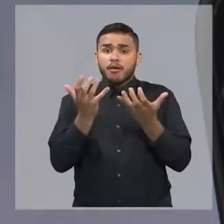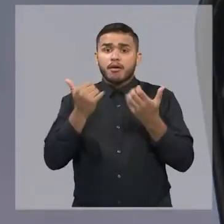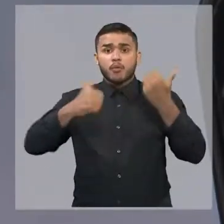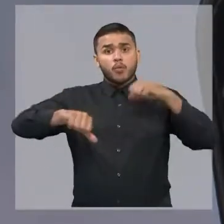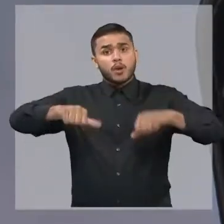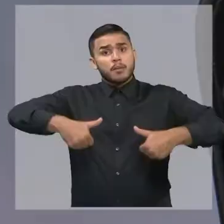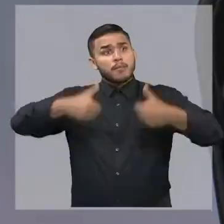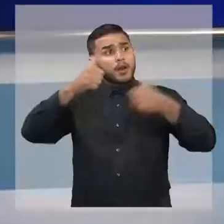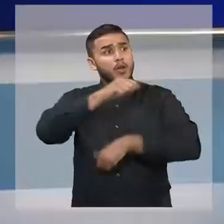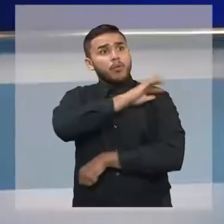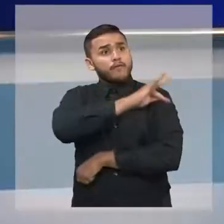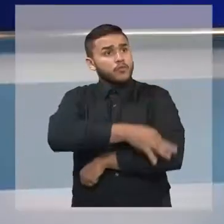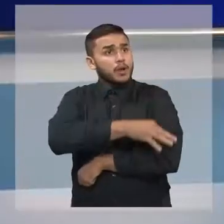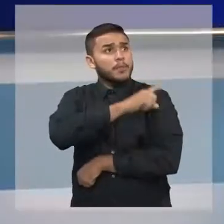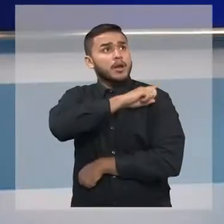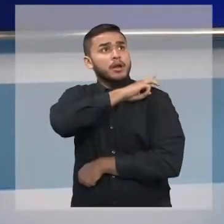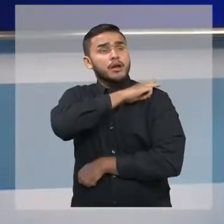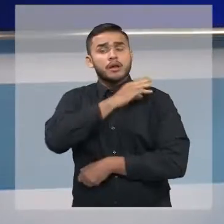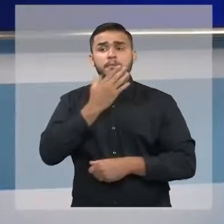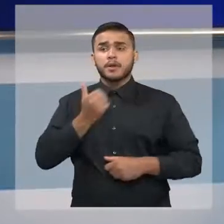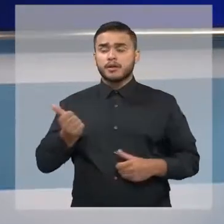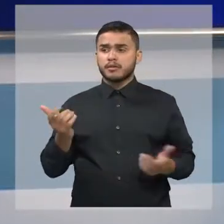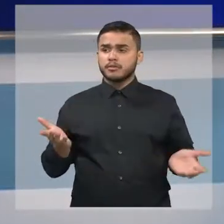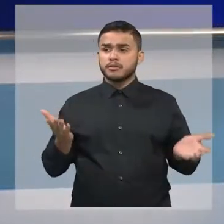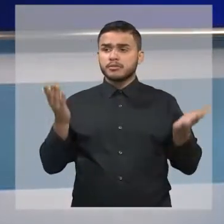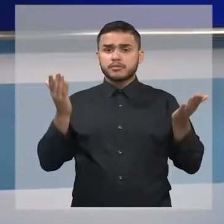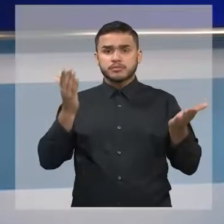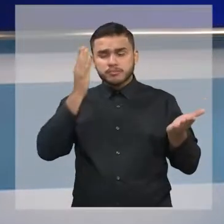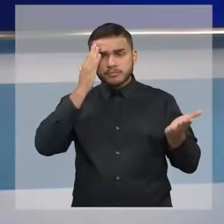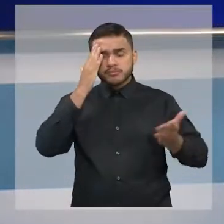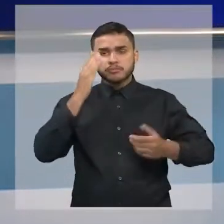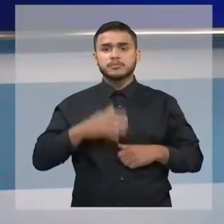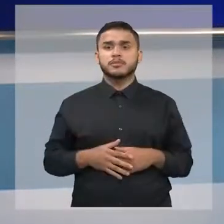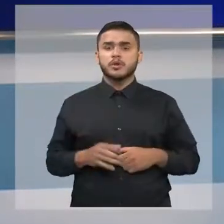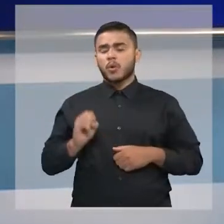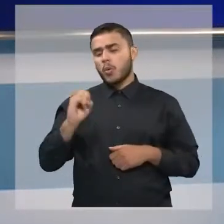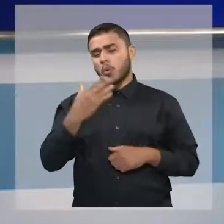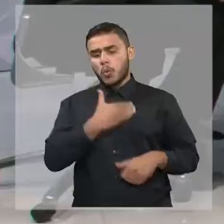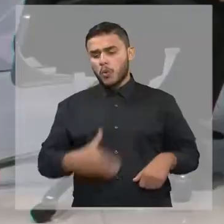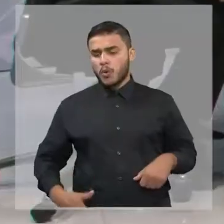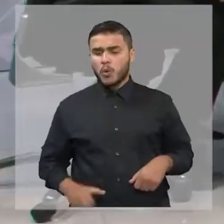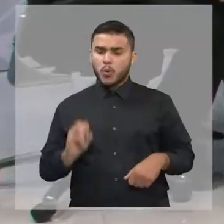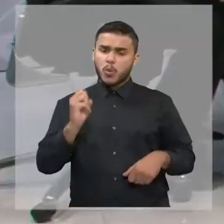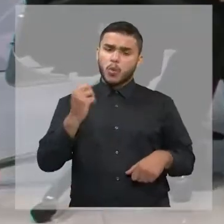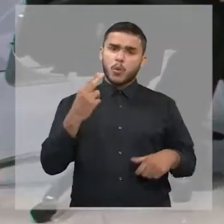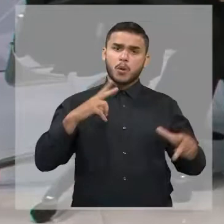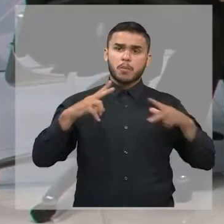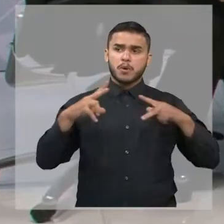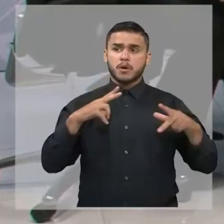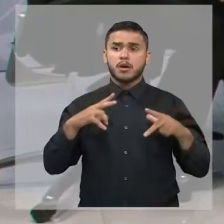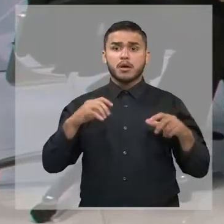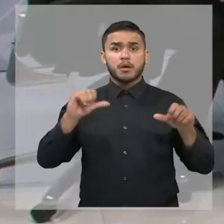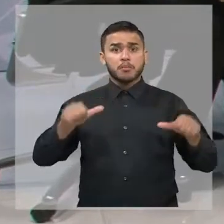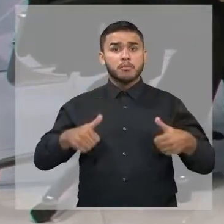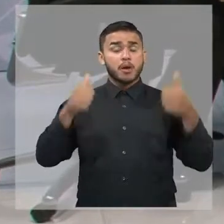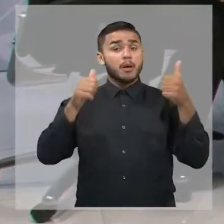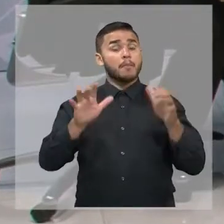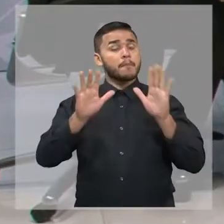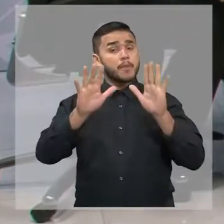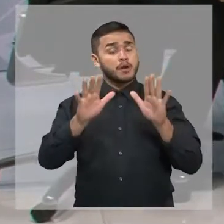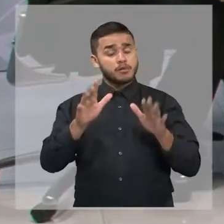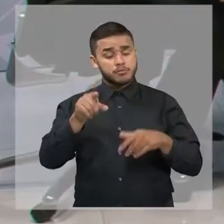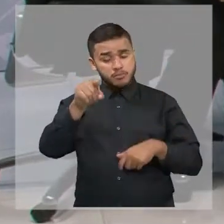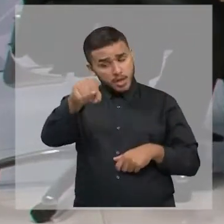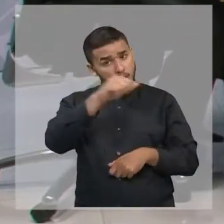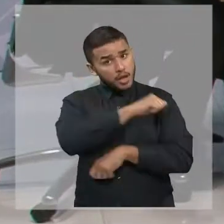qualidade. Porque ele quer estudar. E cortar no público, não. seja no público ou no privado. Entretanto, esse aluno a que você